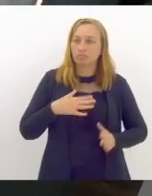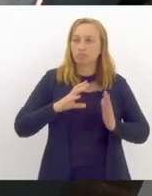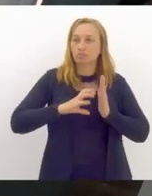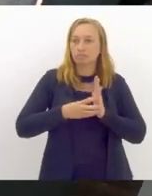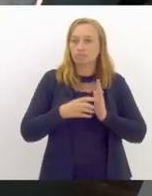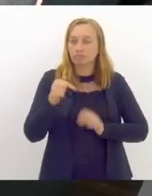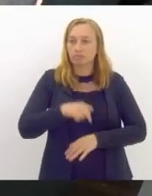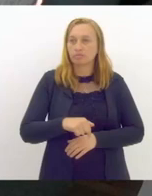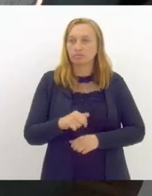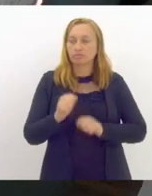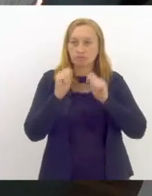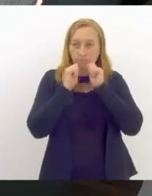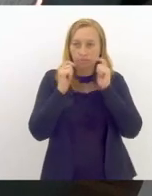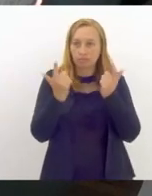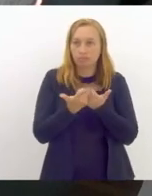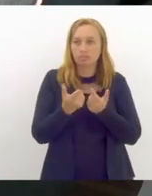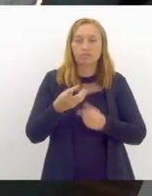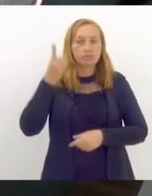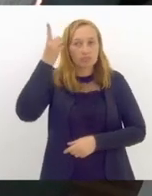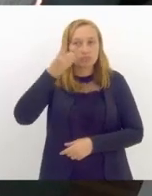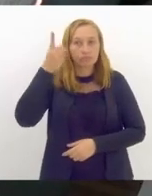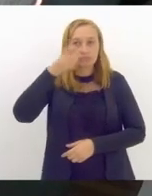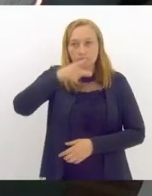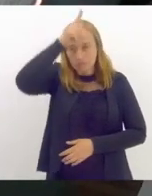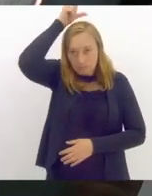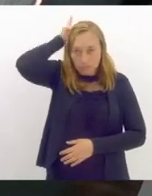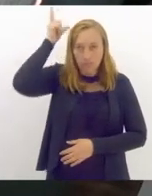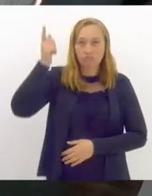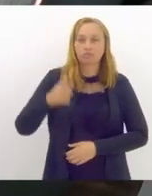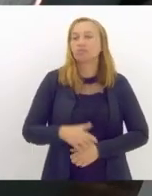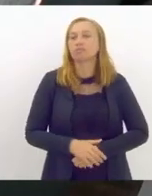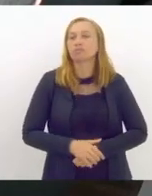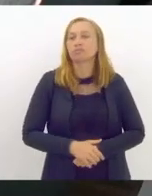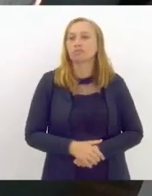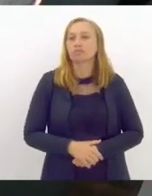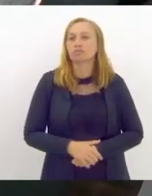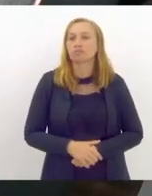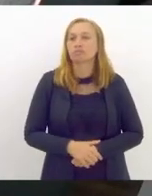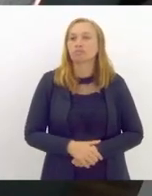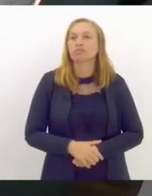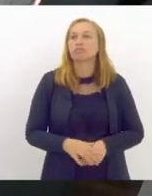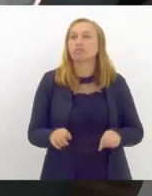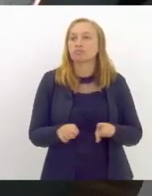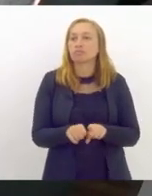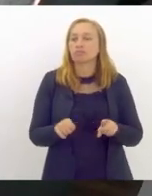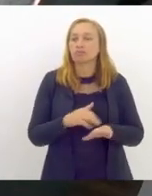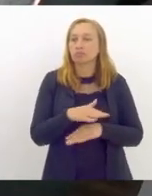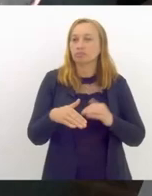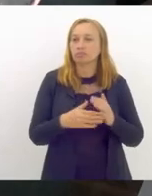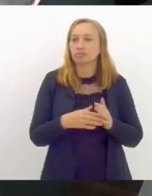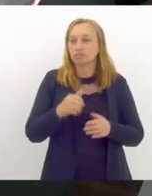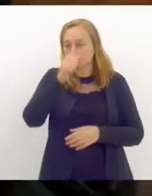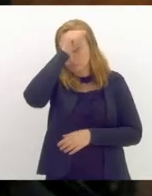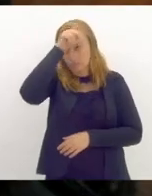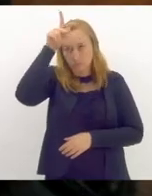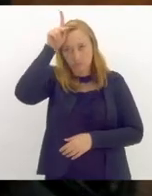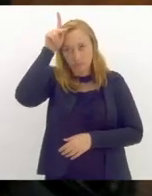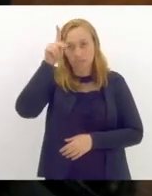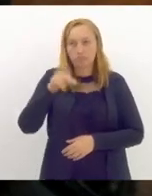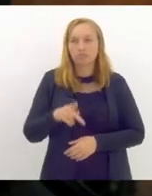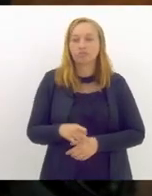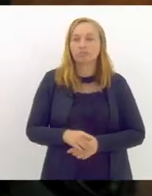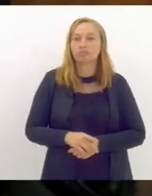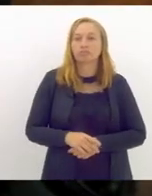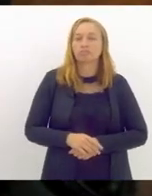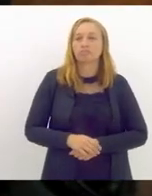líder aqui na leste Deputado Luiz Paulo saudade aqui todos os prefeitos presentes prefeita Jean de